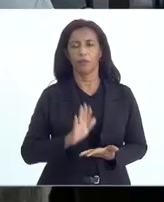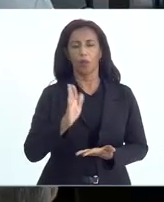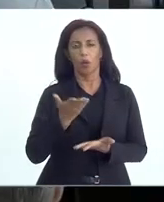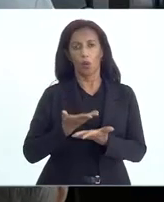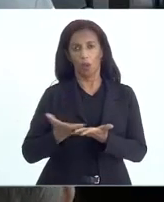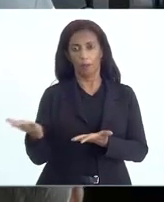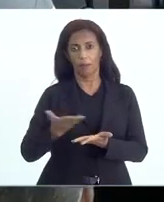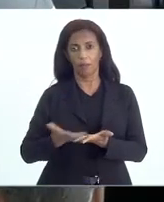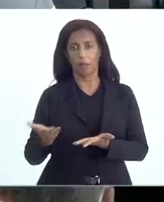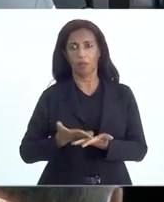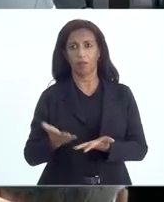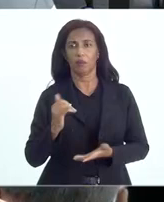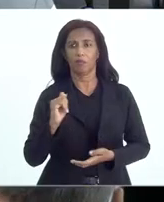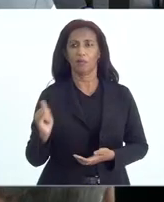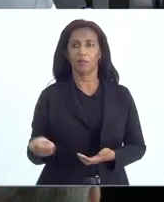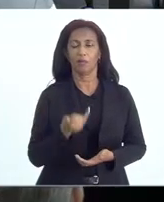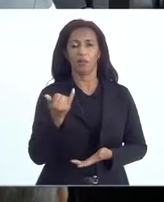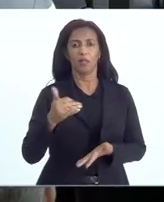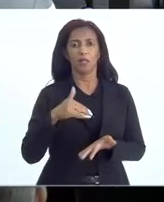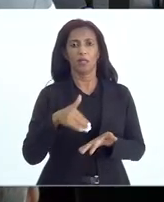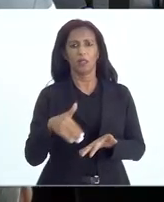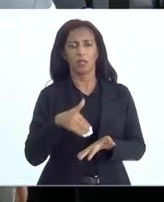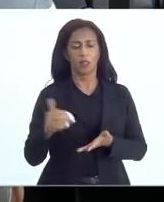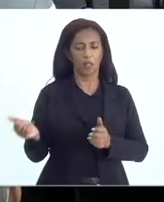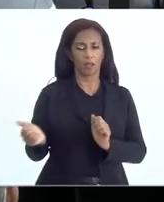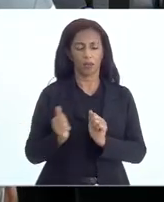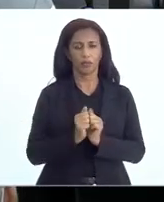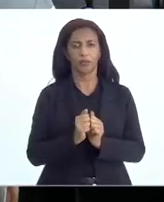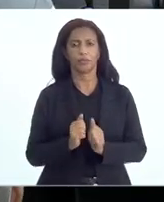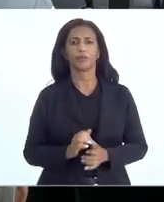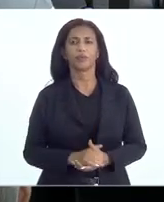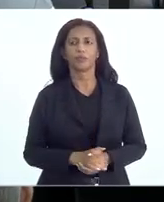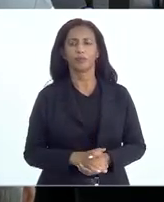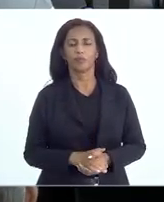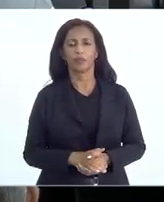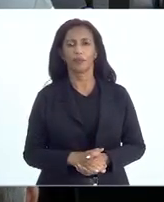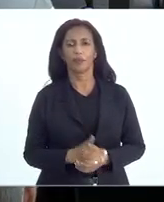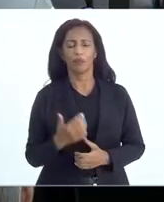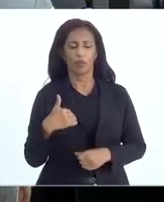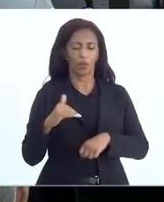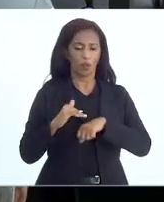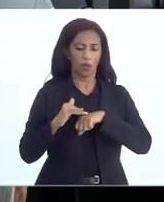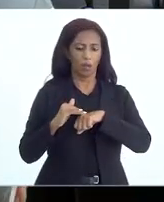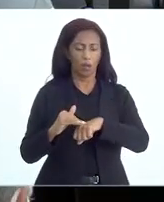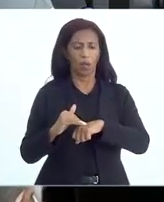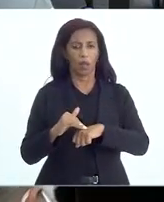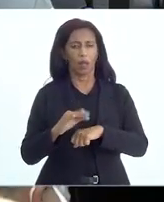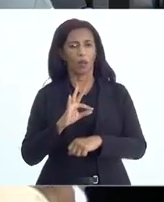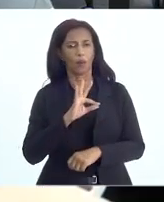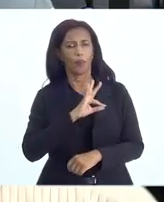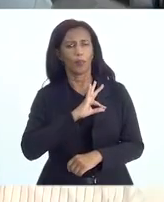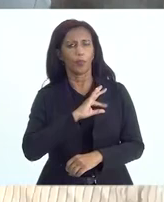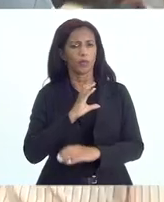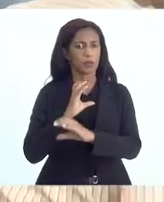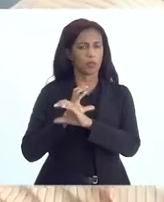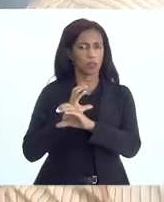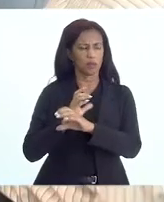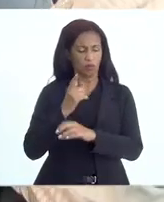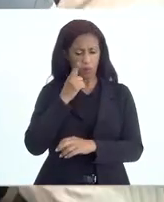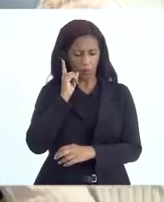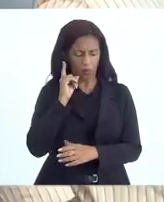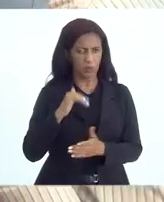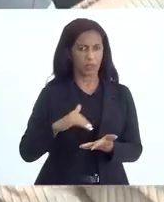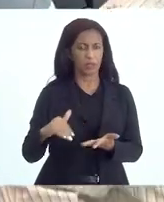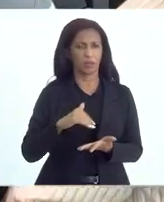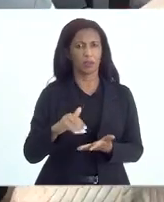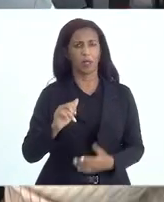aqui aproveitar que o secretário-adjunto a conosco eu tive com o secretário de Polícia Civil essa semana ontem anteontem